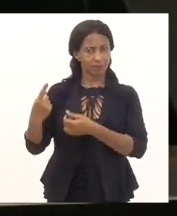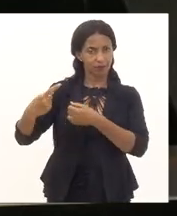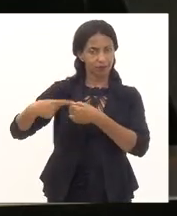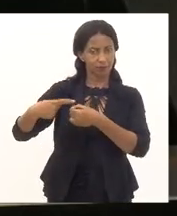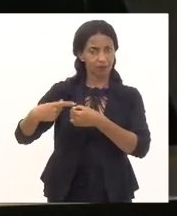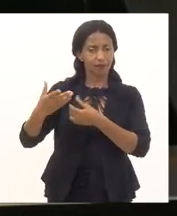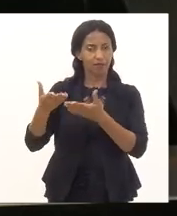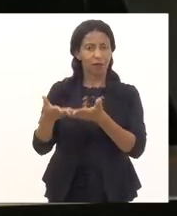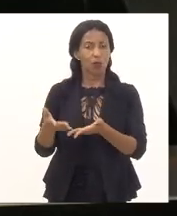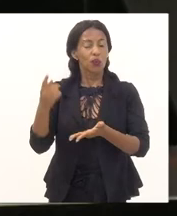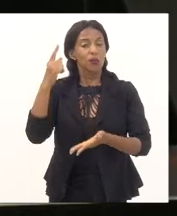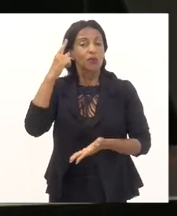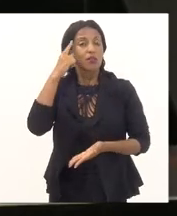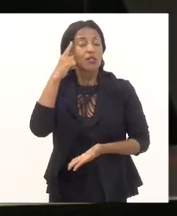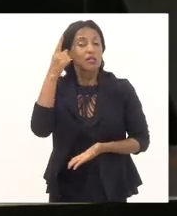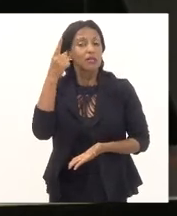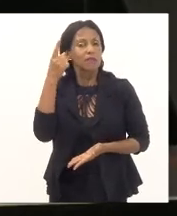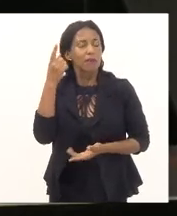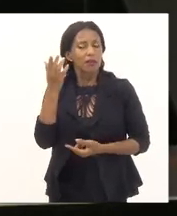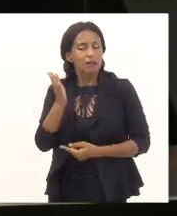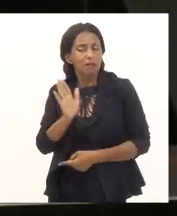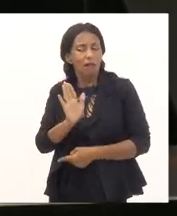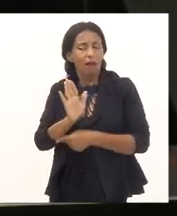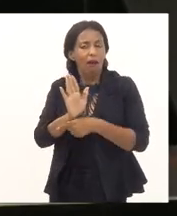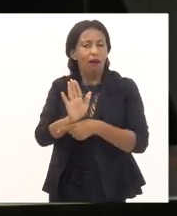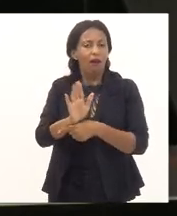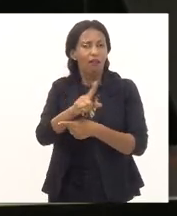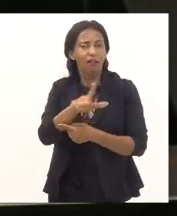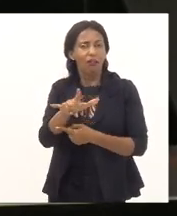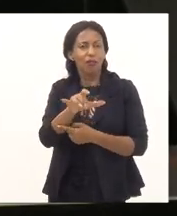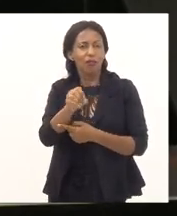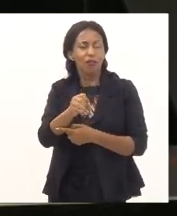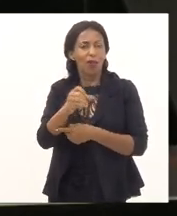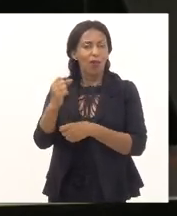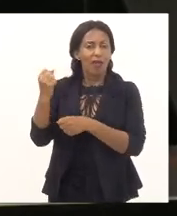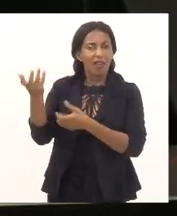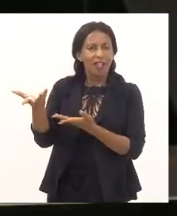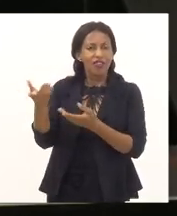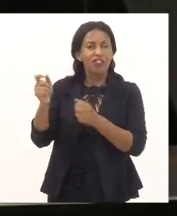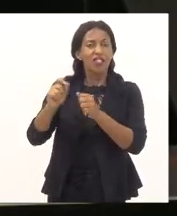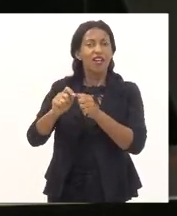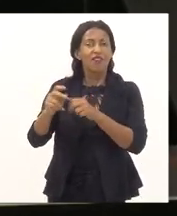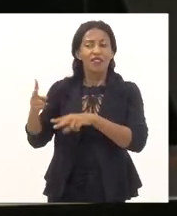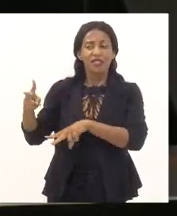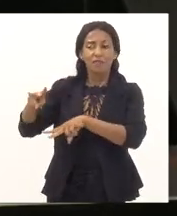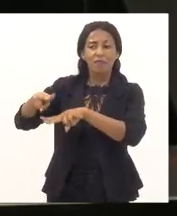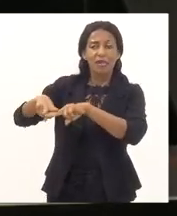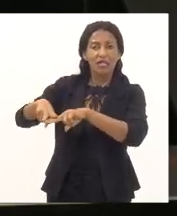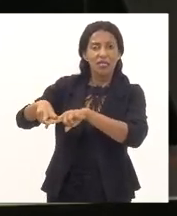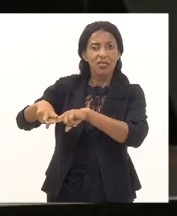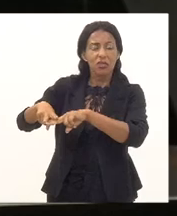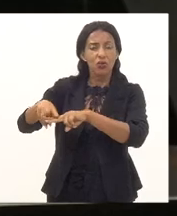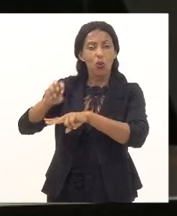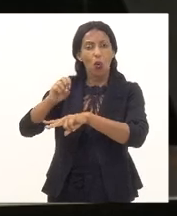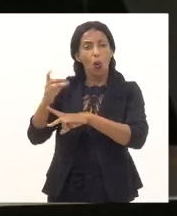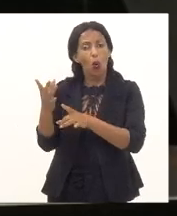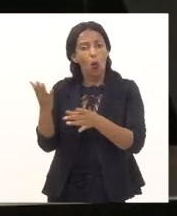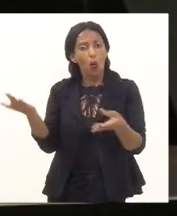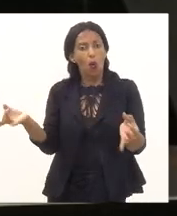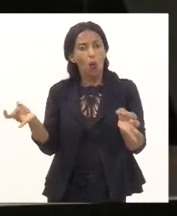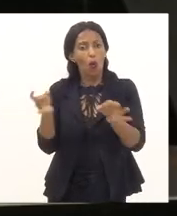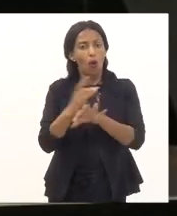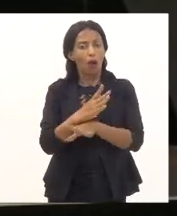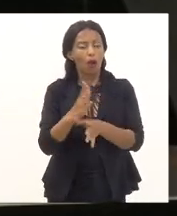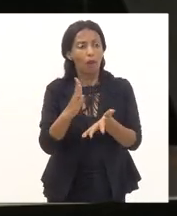o que se pensa para a Zona Oeste é construção de presídios ou então acabar